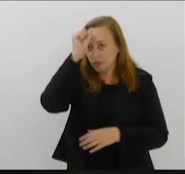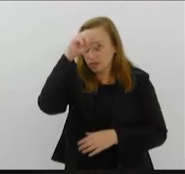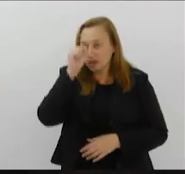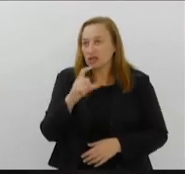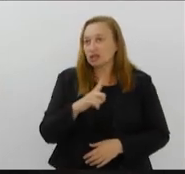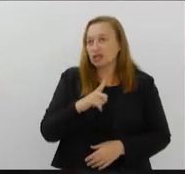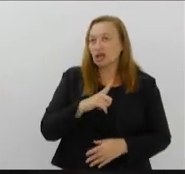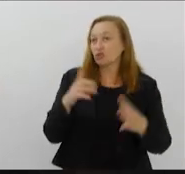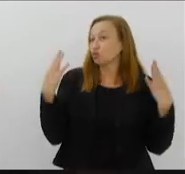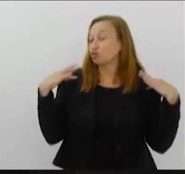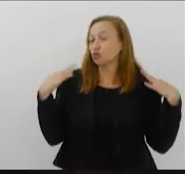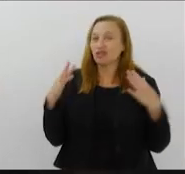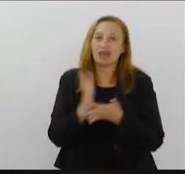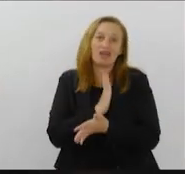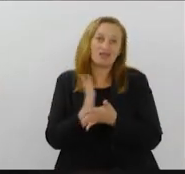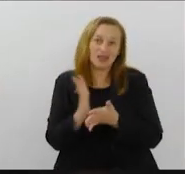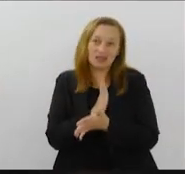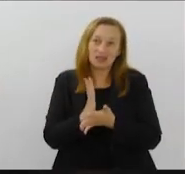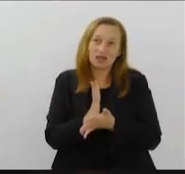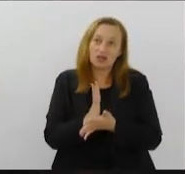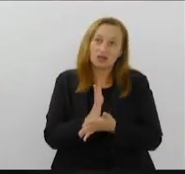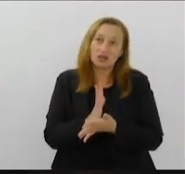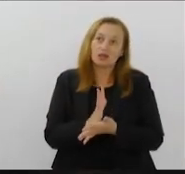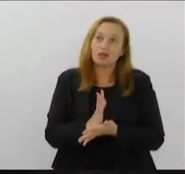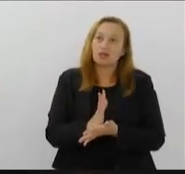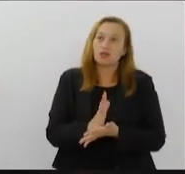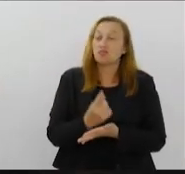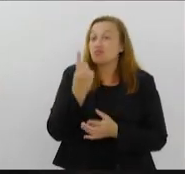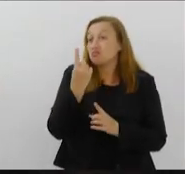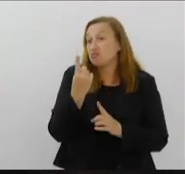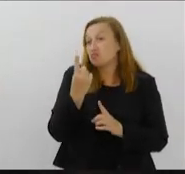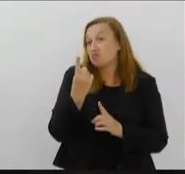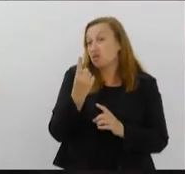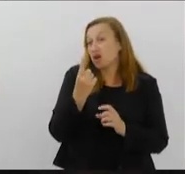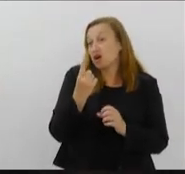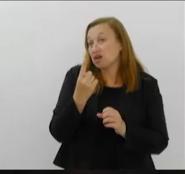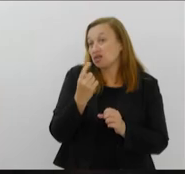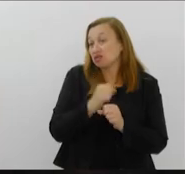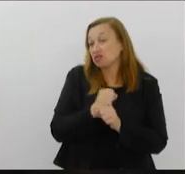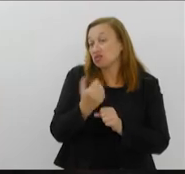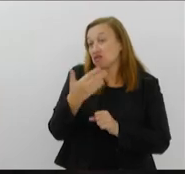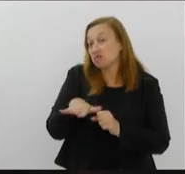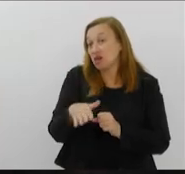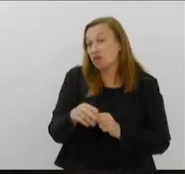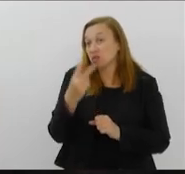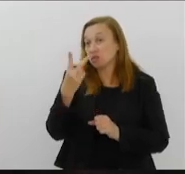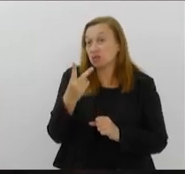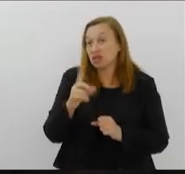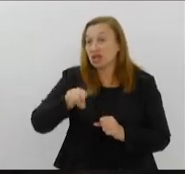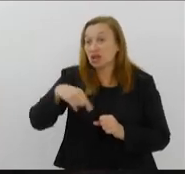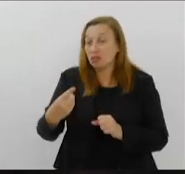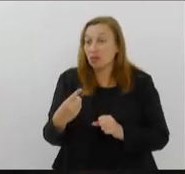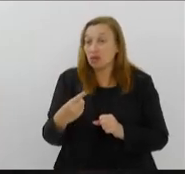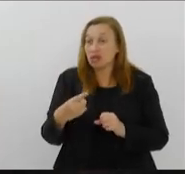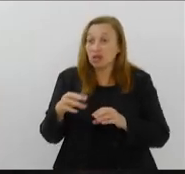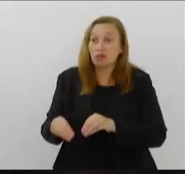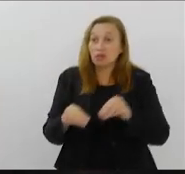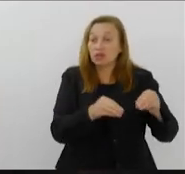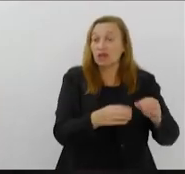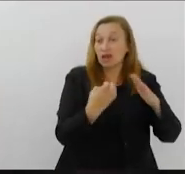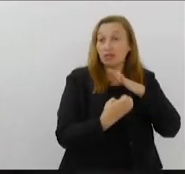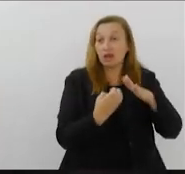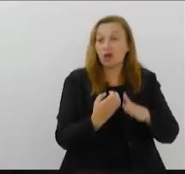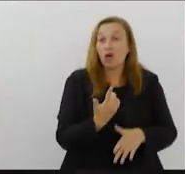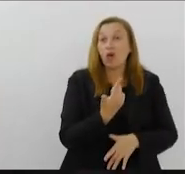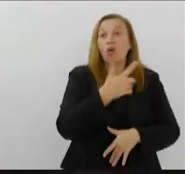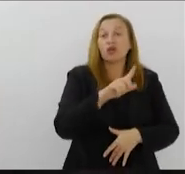fenômeno do turista, muitas vezes, né? Então, você dá um ano e meio, dois, para esse jovem, depois disso, ele tem que ir para outra empresa, se conseguir uma outra